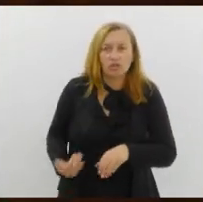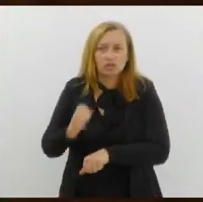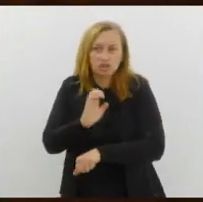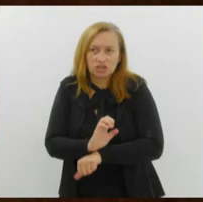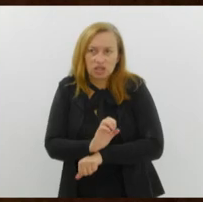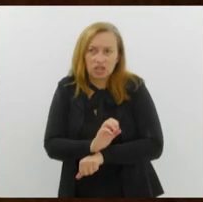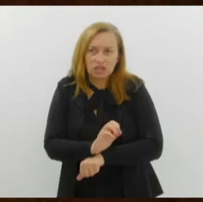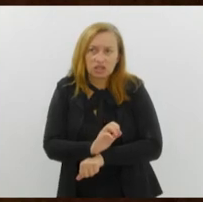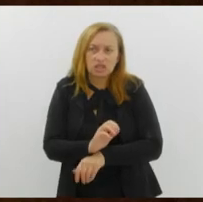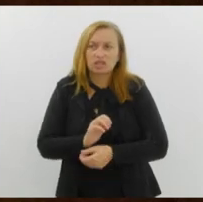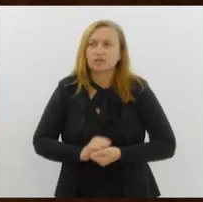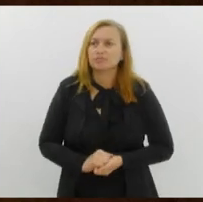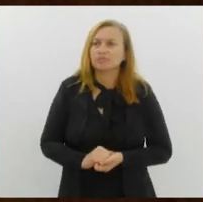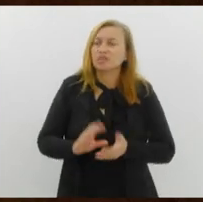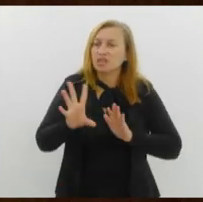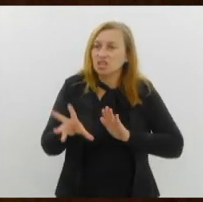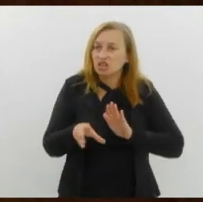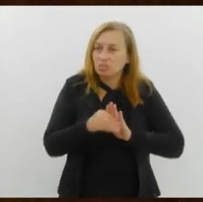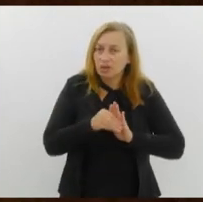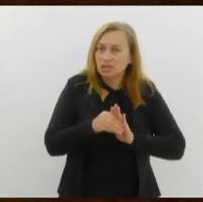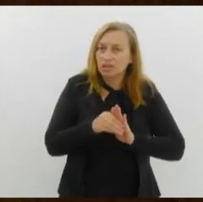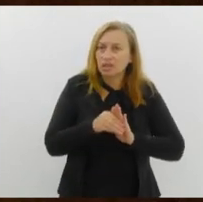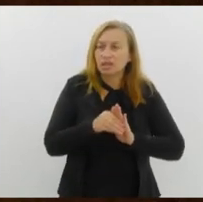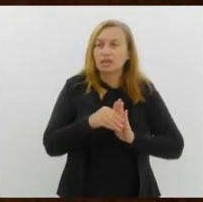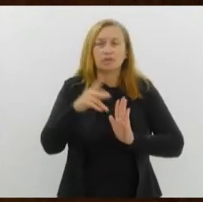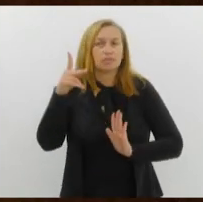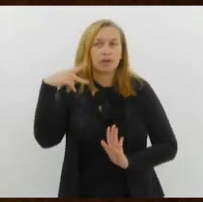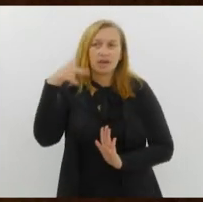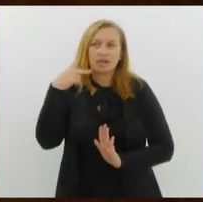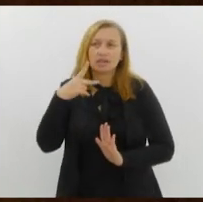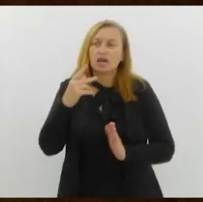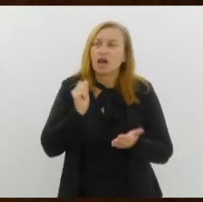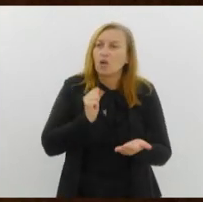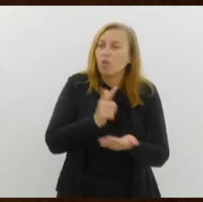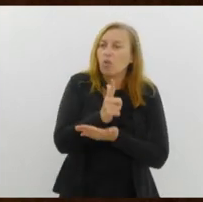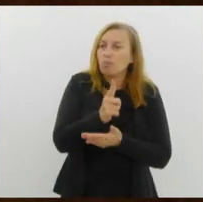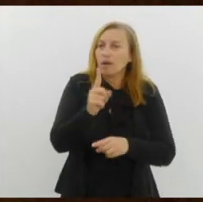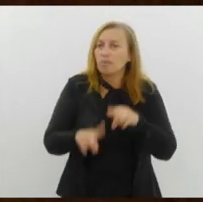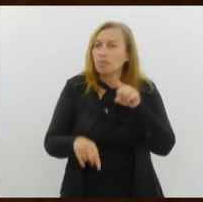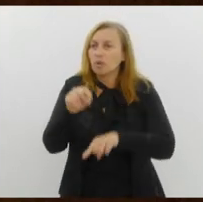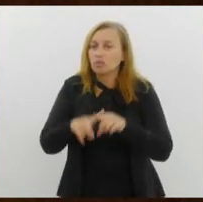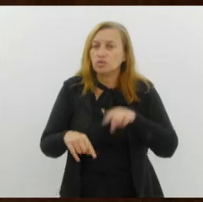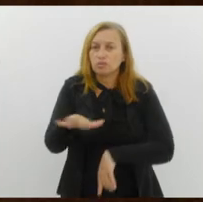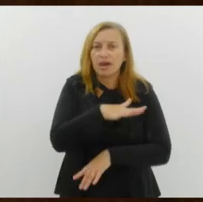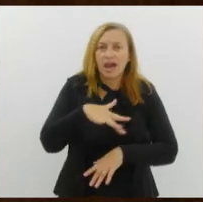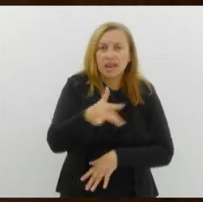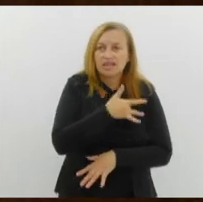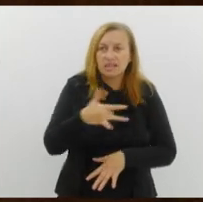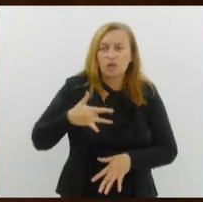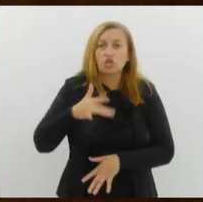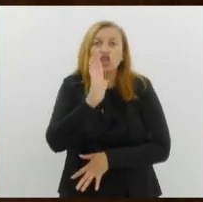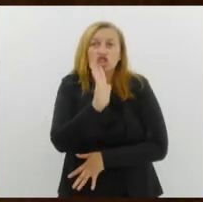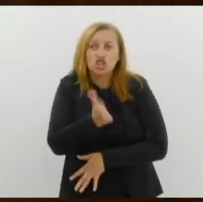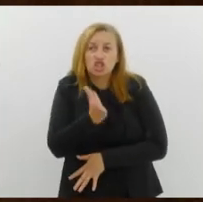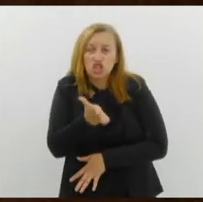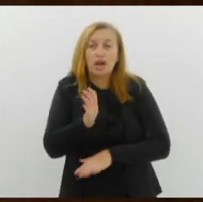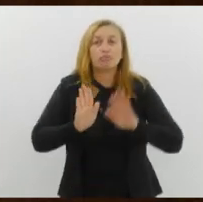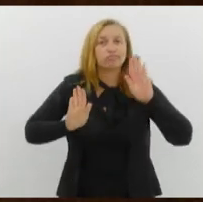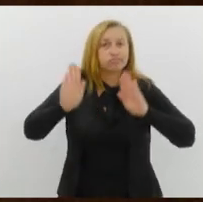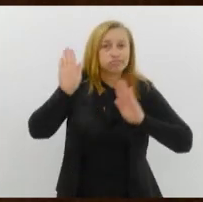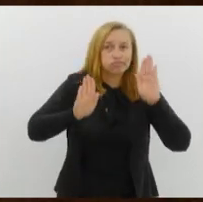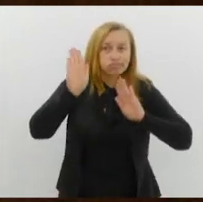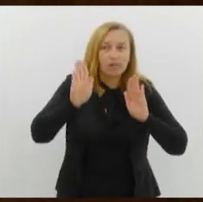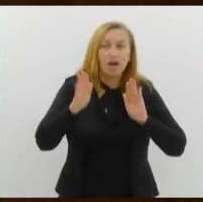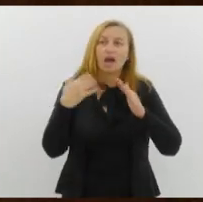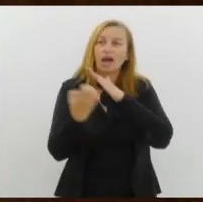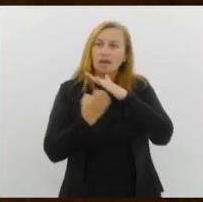emendas parlamentares, que foram destinadas a comprar equipamentos para a unidade de saúde, já foram licitados, a